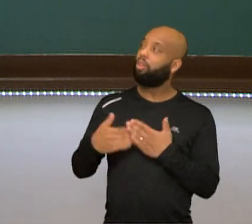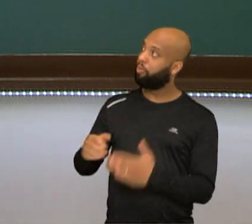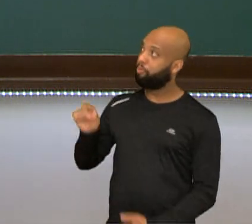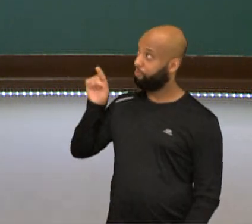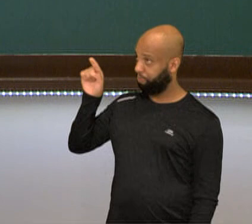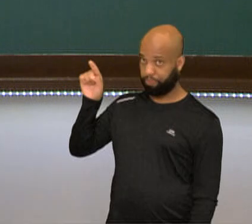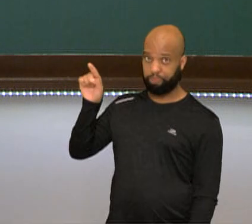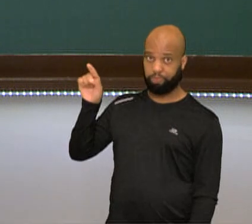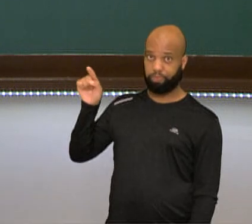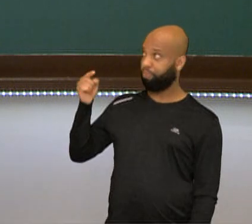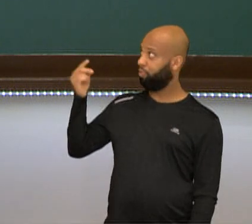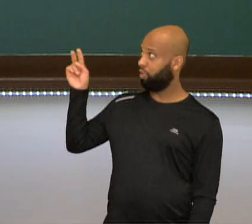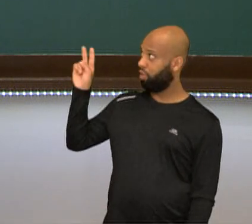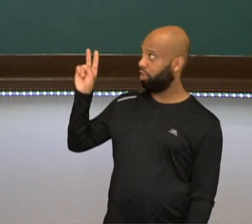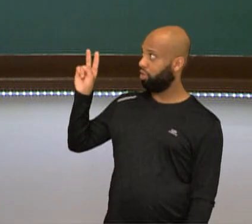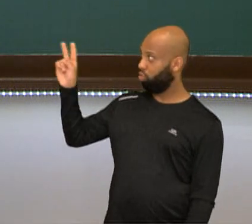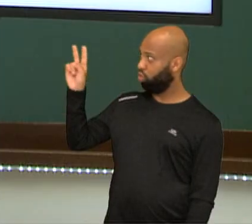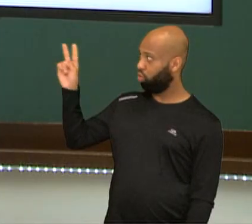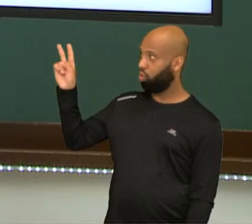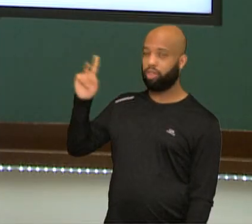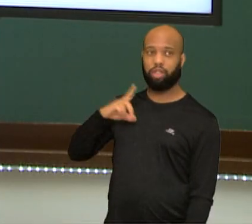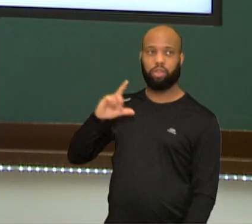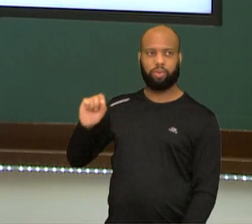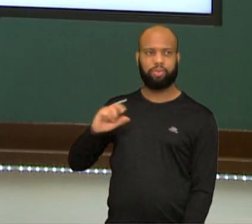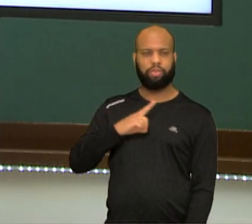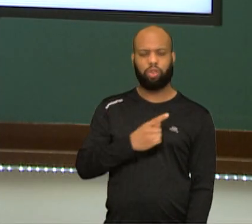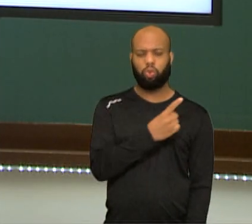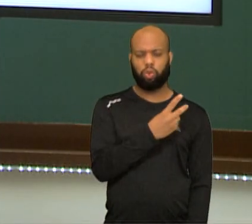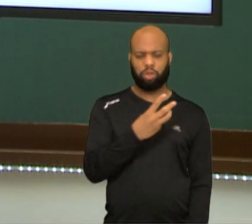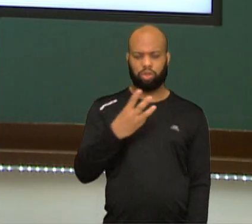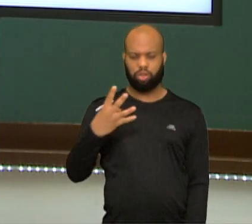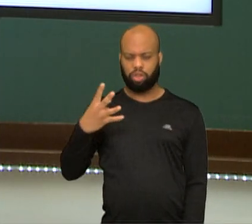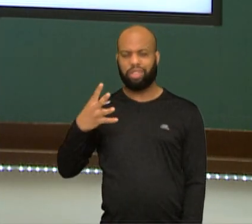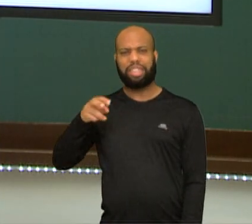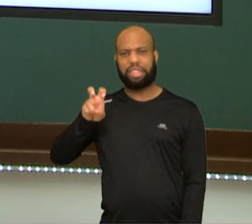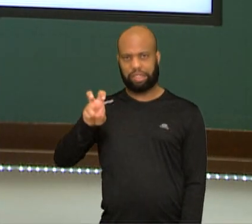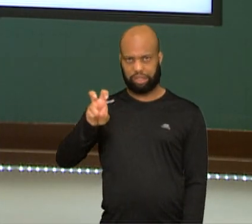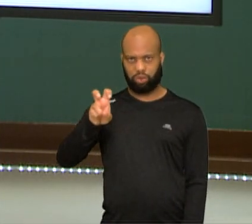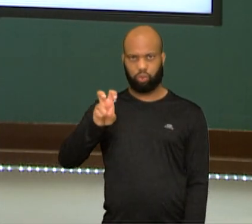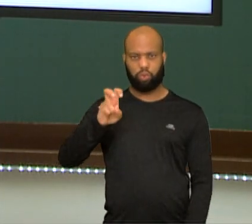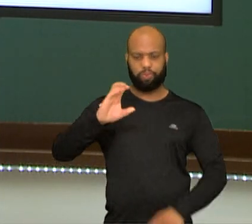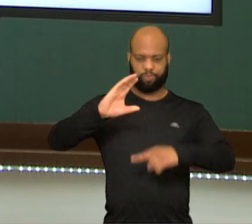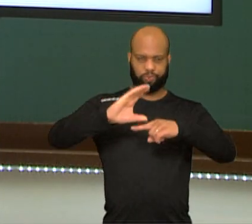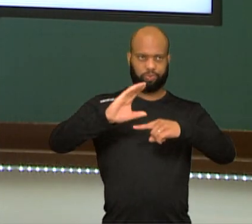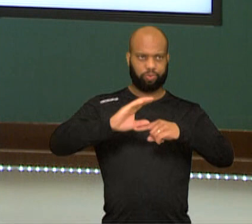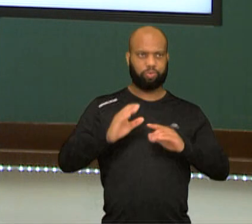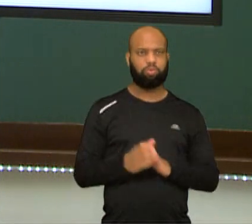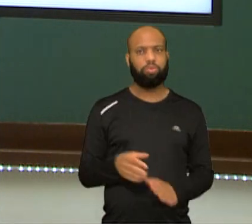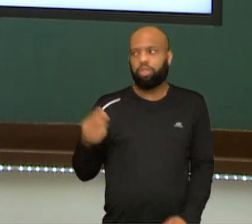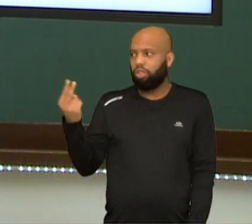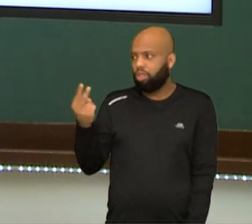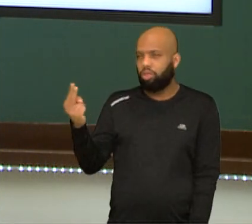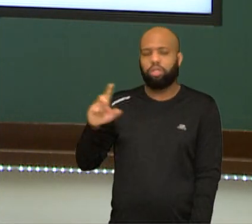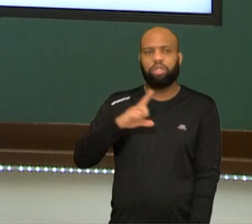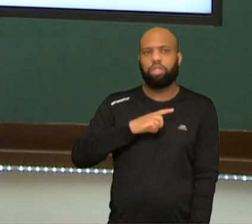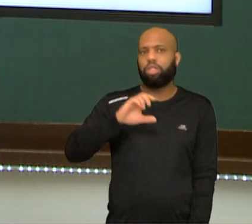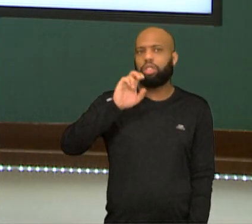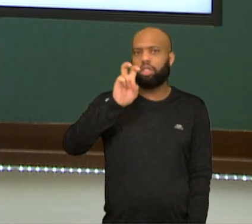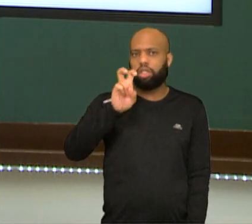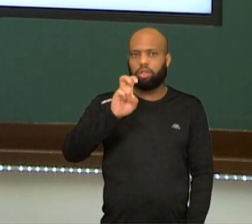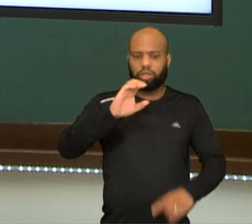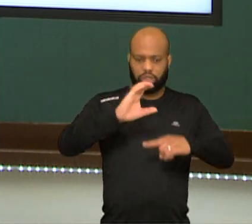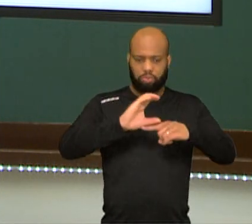Essas duas estruturas têm 1, 2, 3, 4, 5 carbonos. As duas têm 5 carbonos e tem o